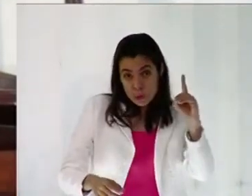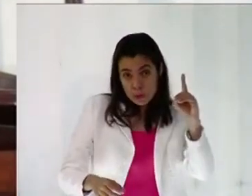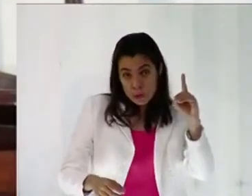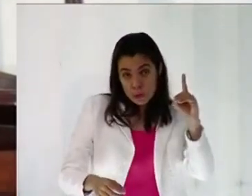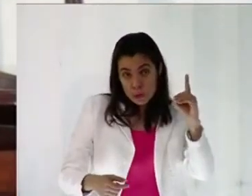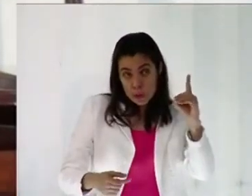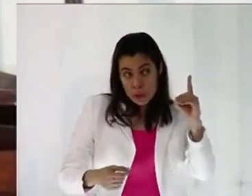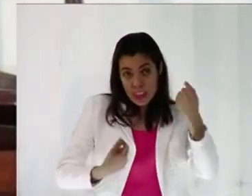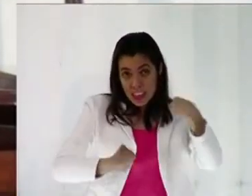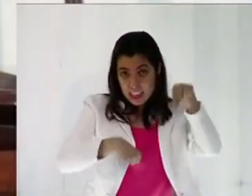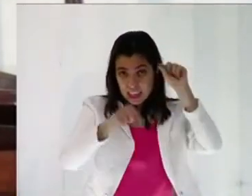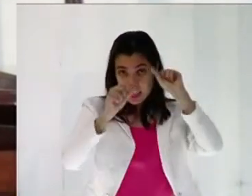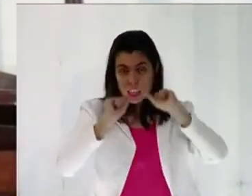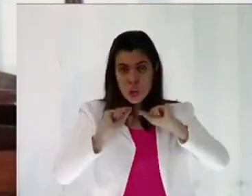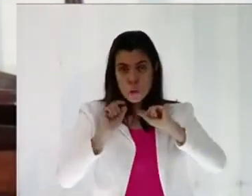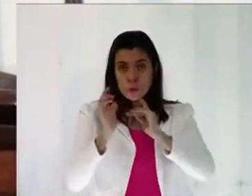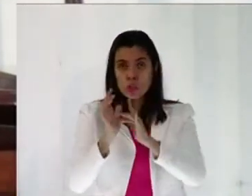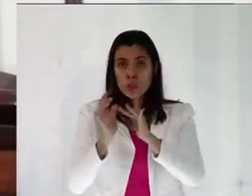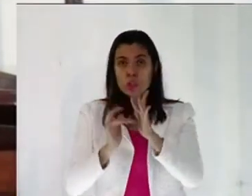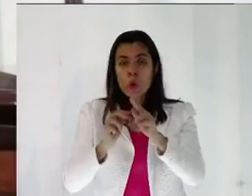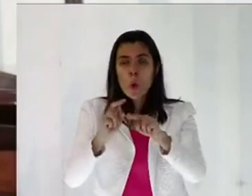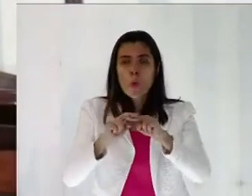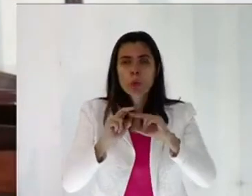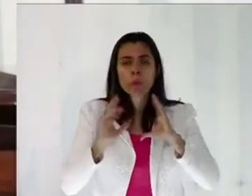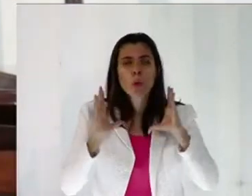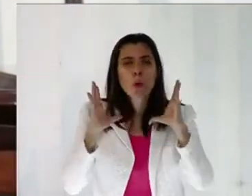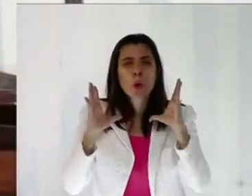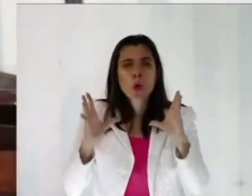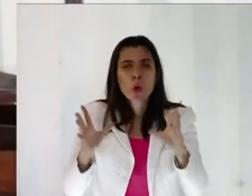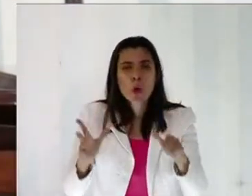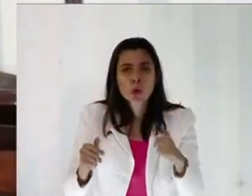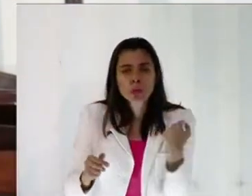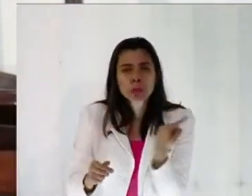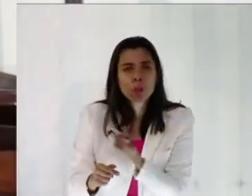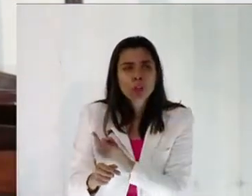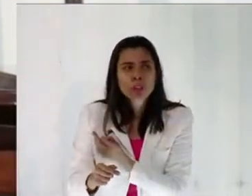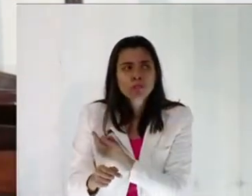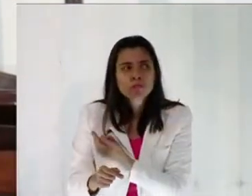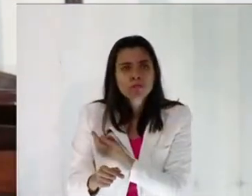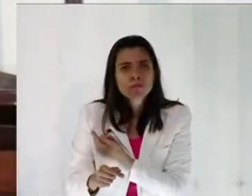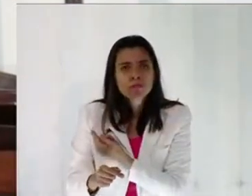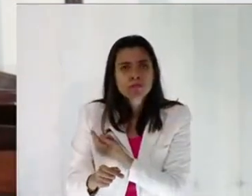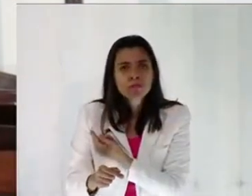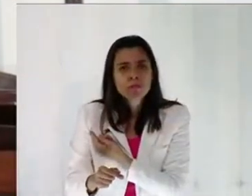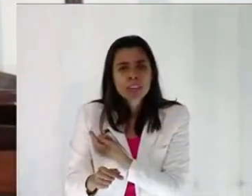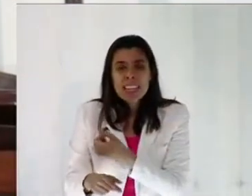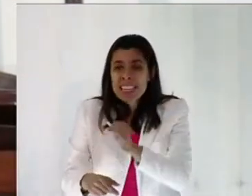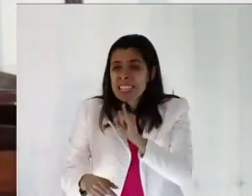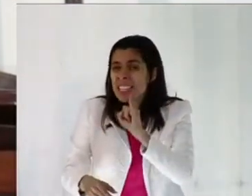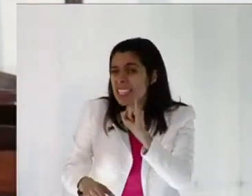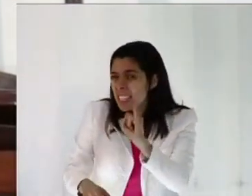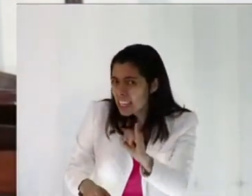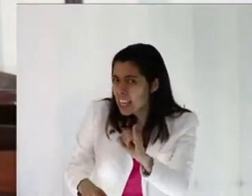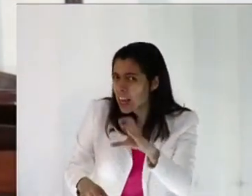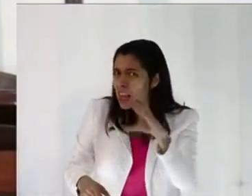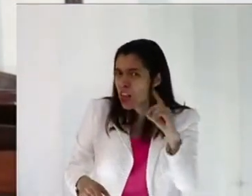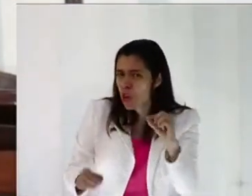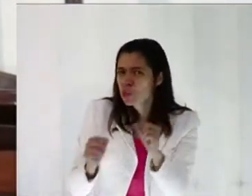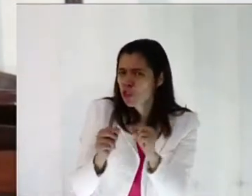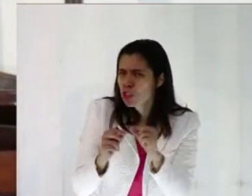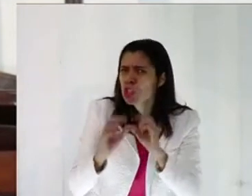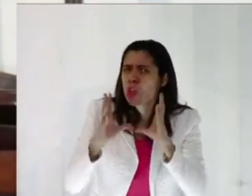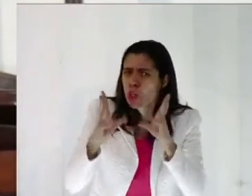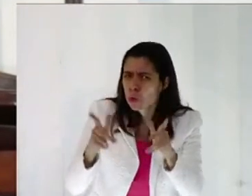o entregou, porventura não nos dará graciosamente com Ele todas as